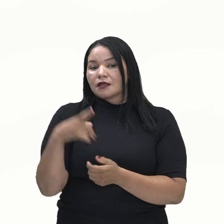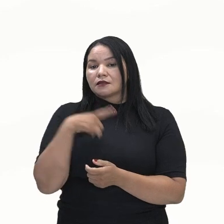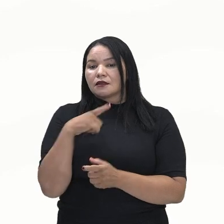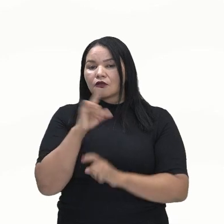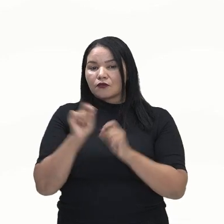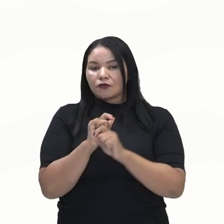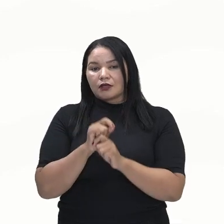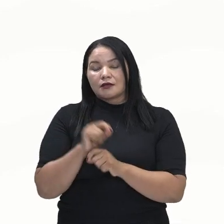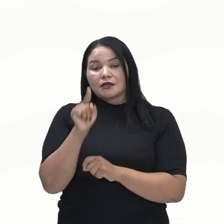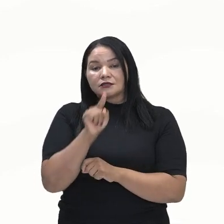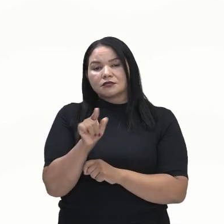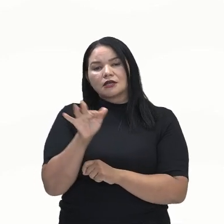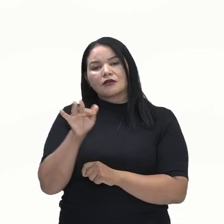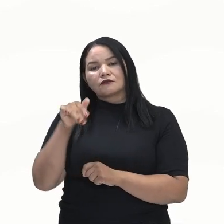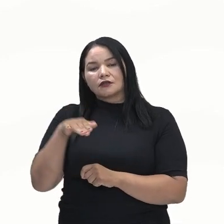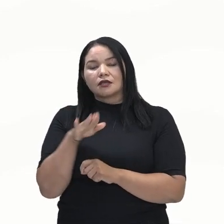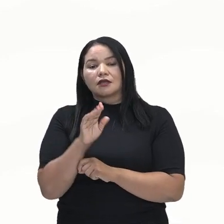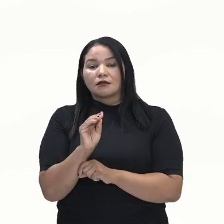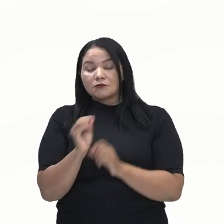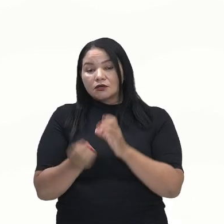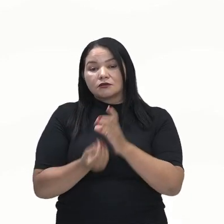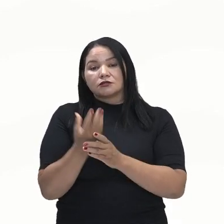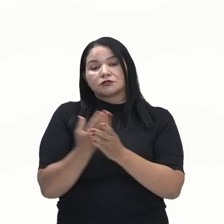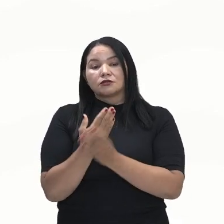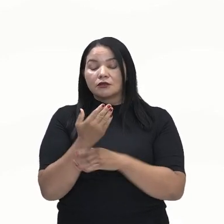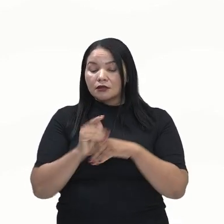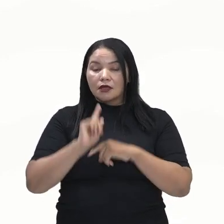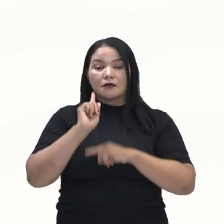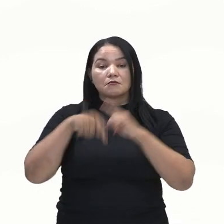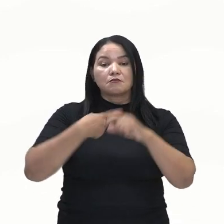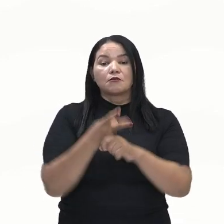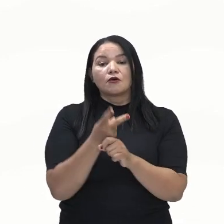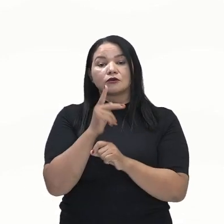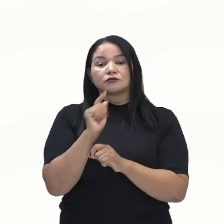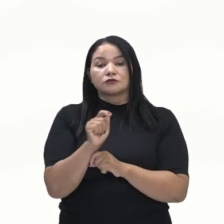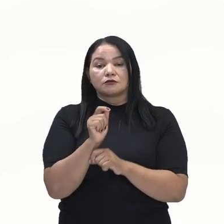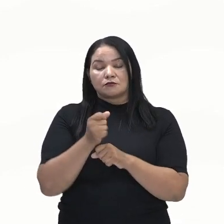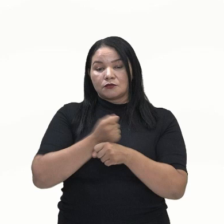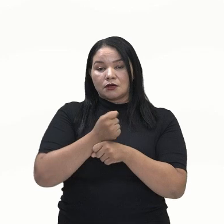Zona Franca ela só vai ser implementada 10 anos depois, em